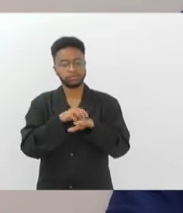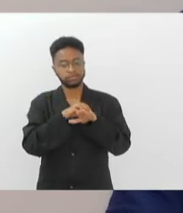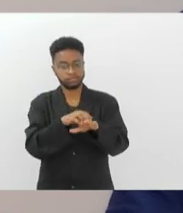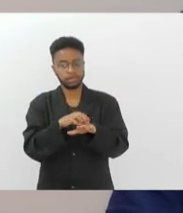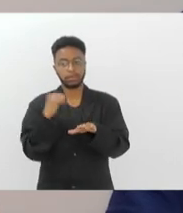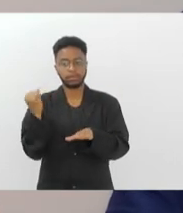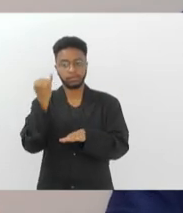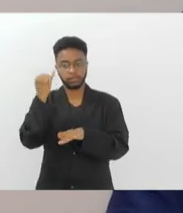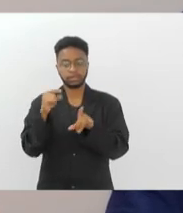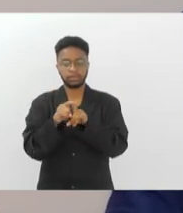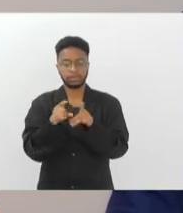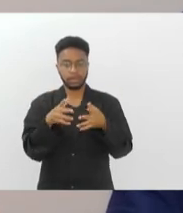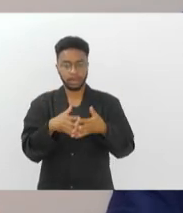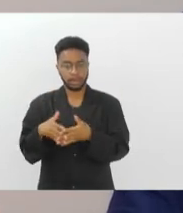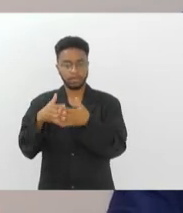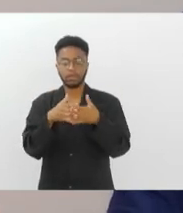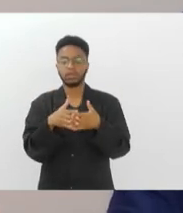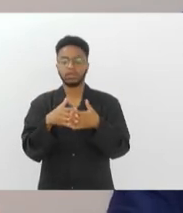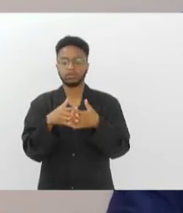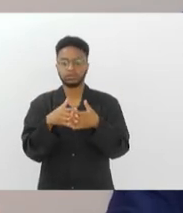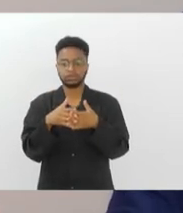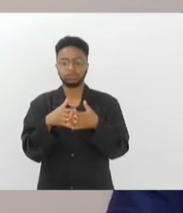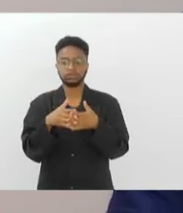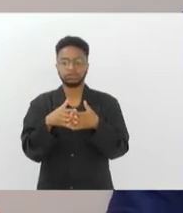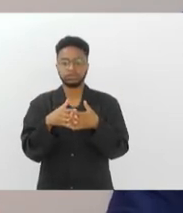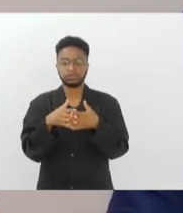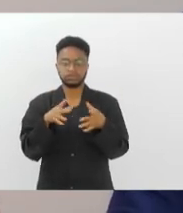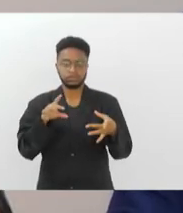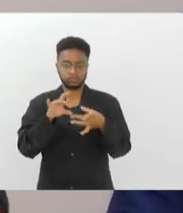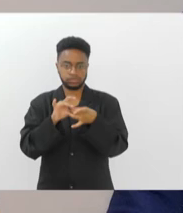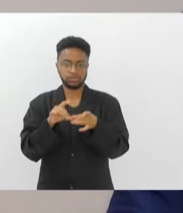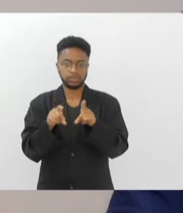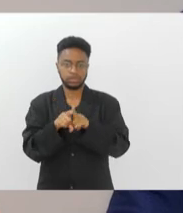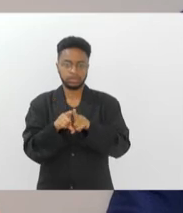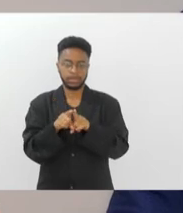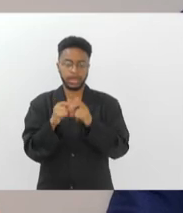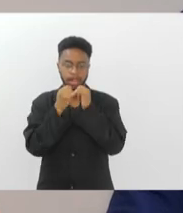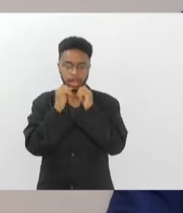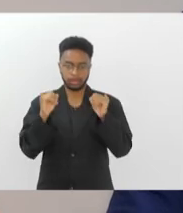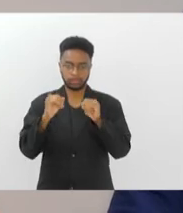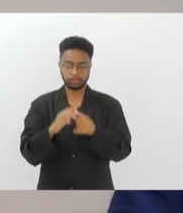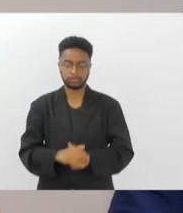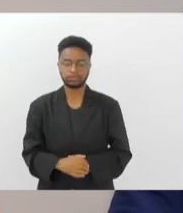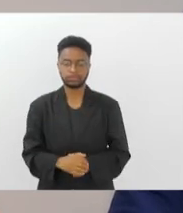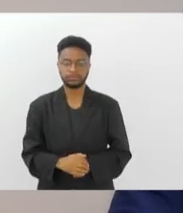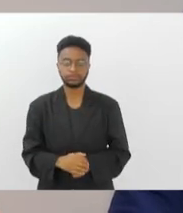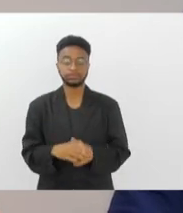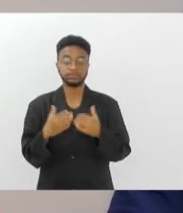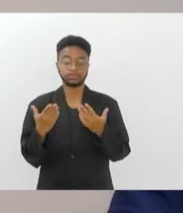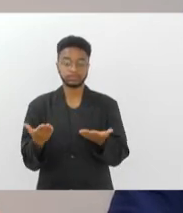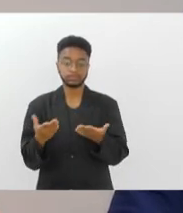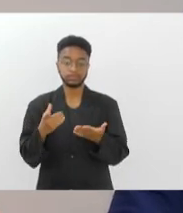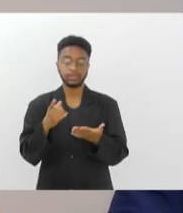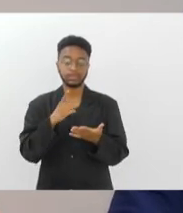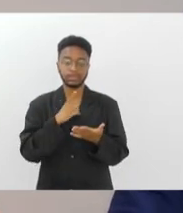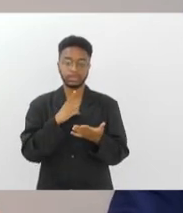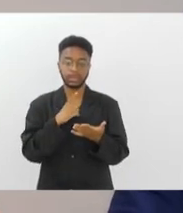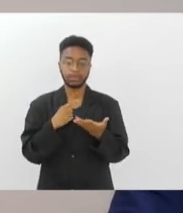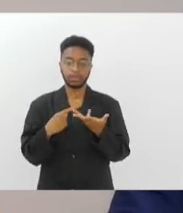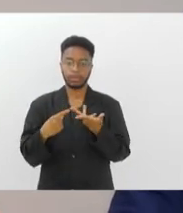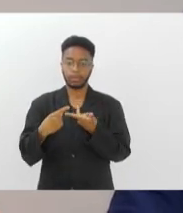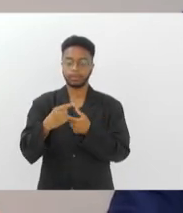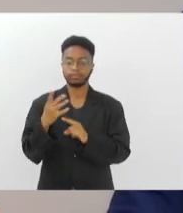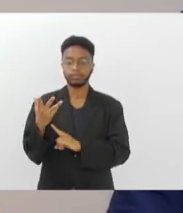de caminhões da Volkswagen, que é a única planta do mundo com caminhões elétricos já. Então, nós temos aqui todo um acervo de